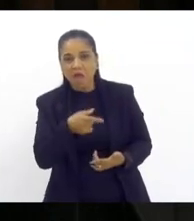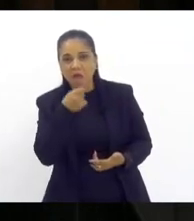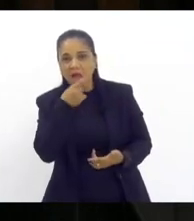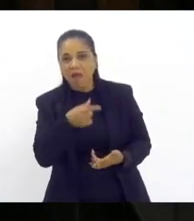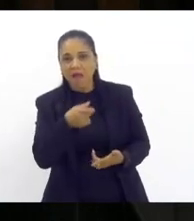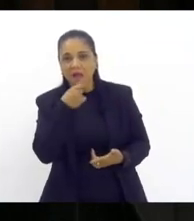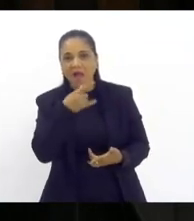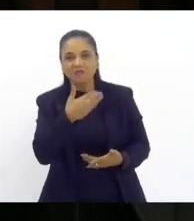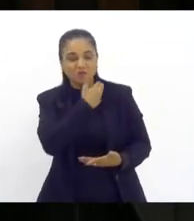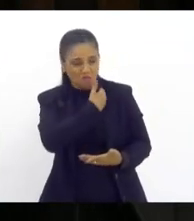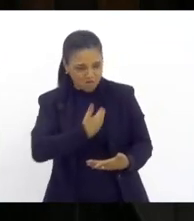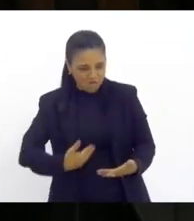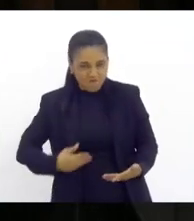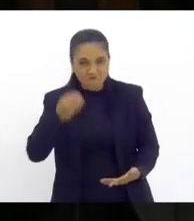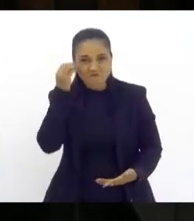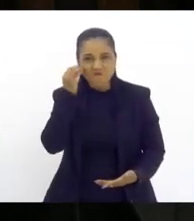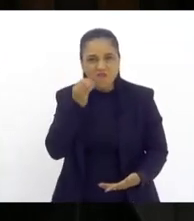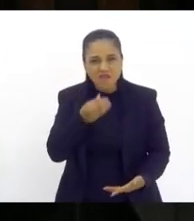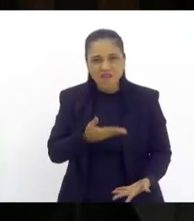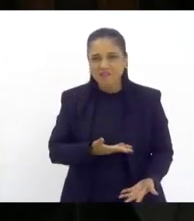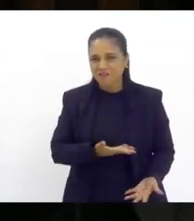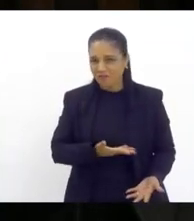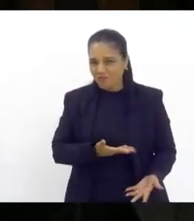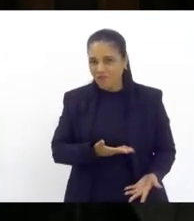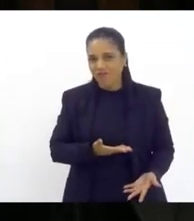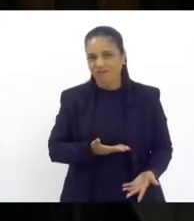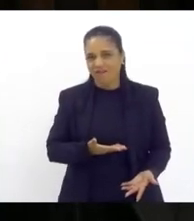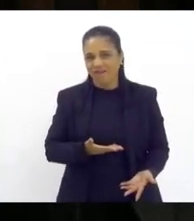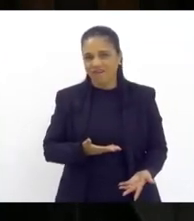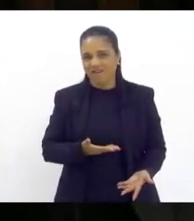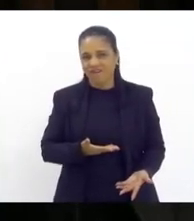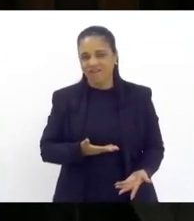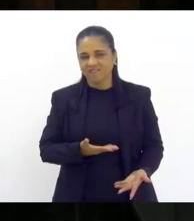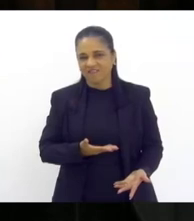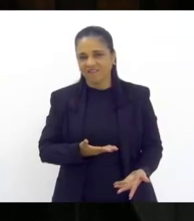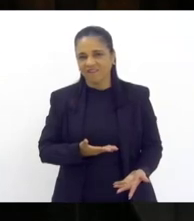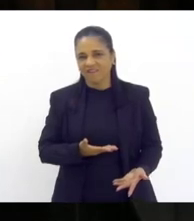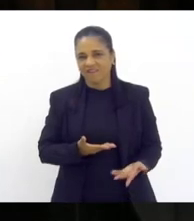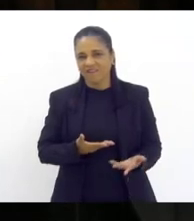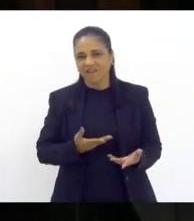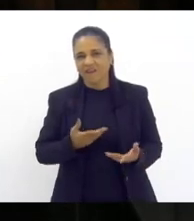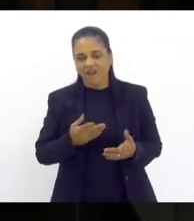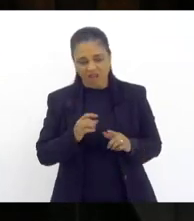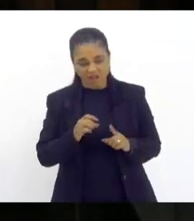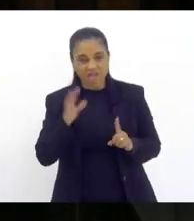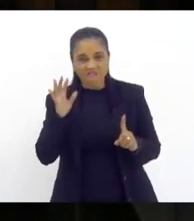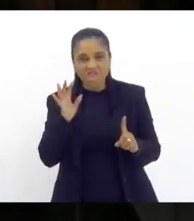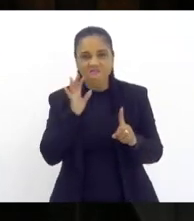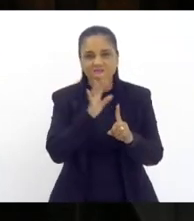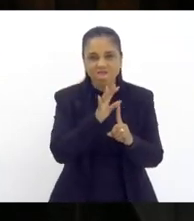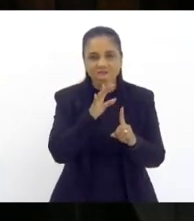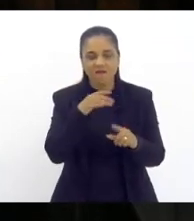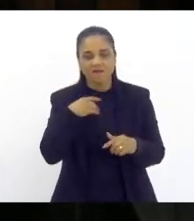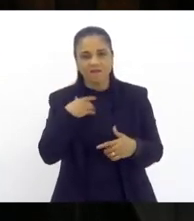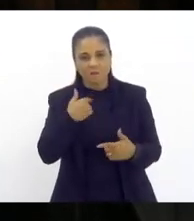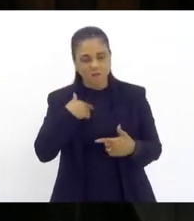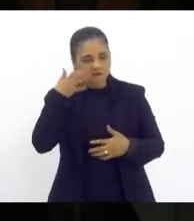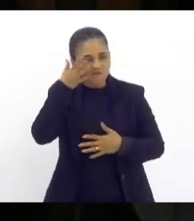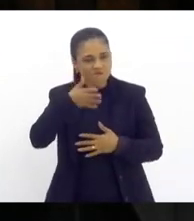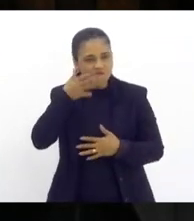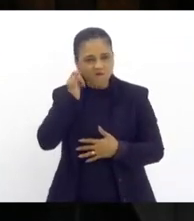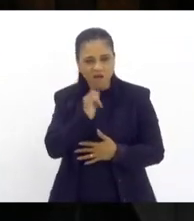com o governador do estado, no desrespeito, numa quebra de liturgia, afrontando, também foi objeto de uma fala minha ontem, de